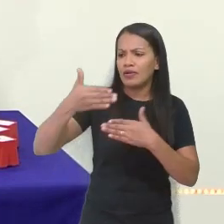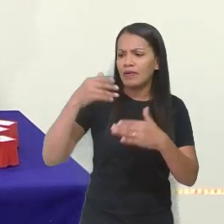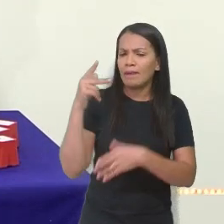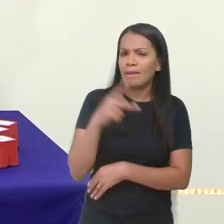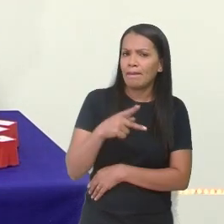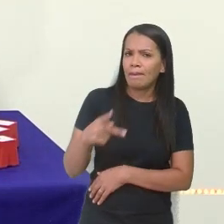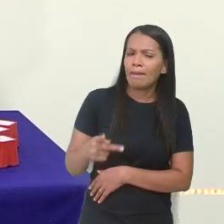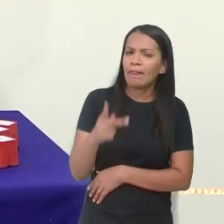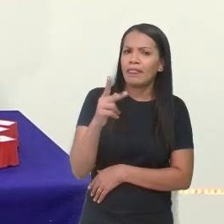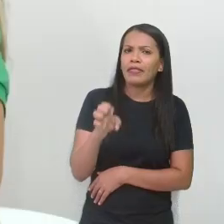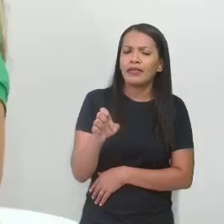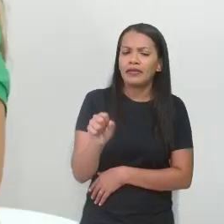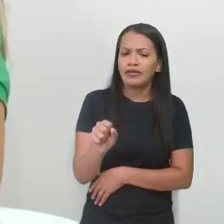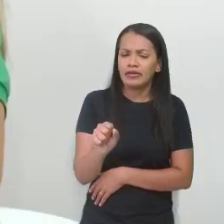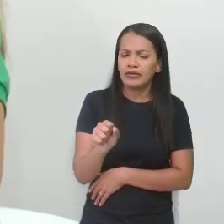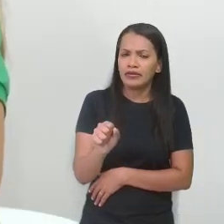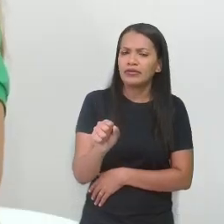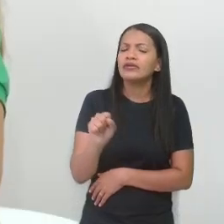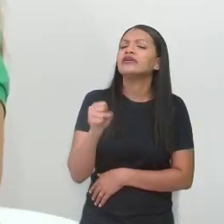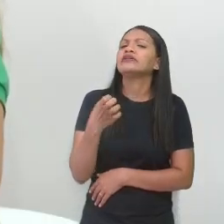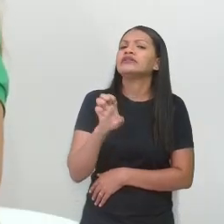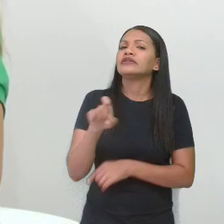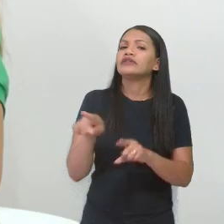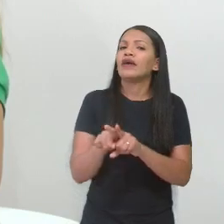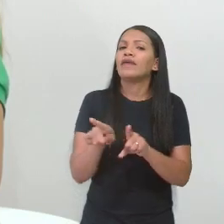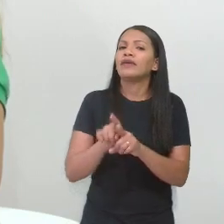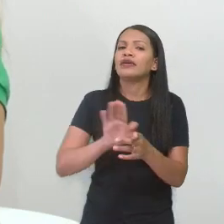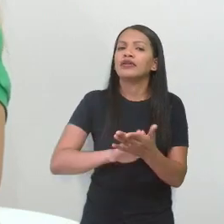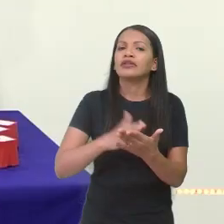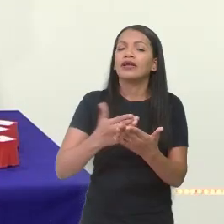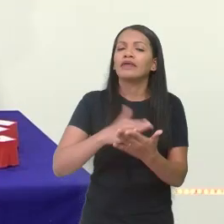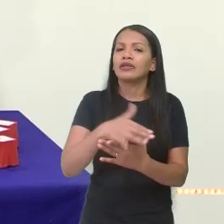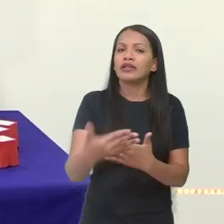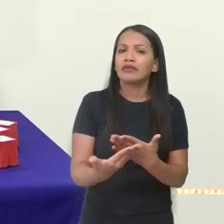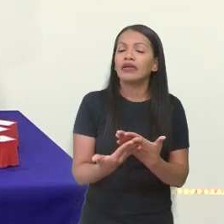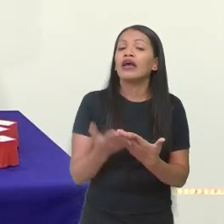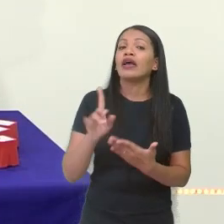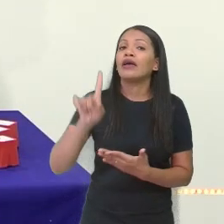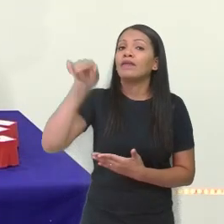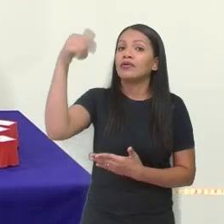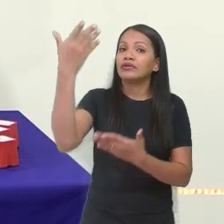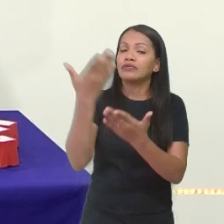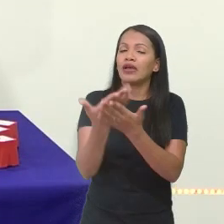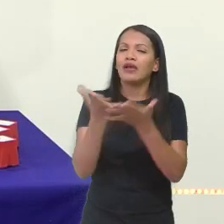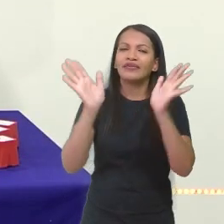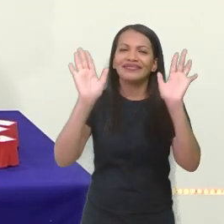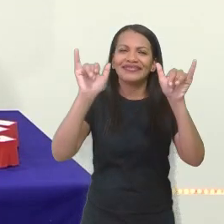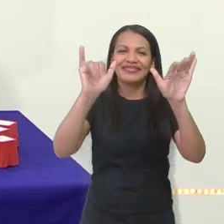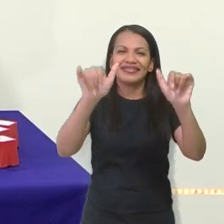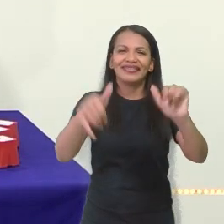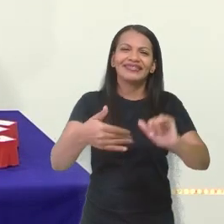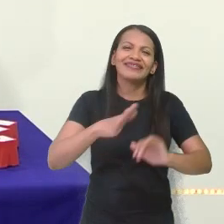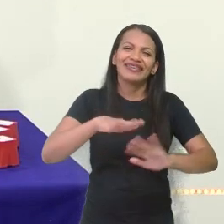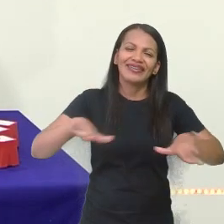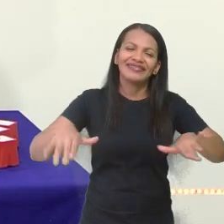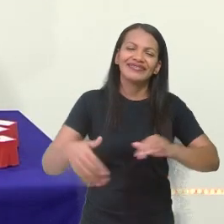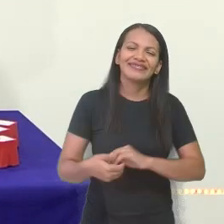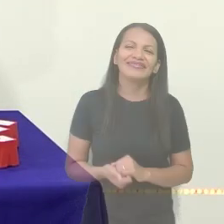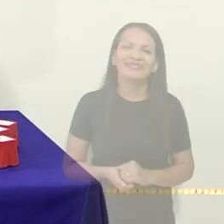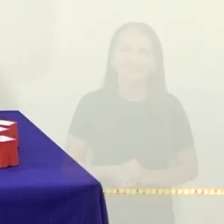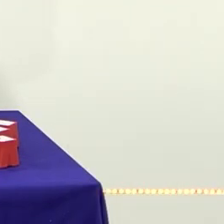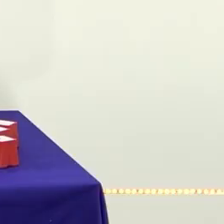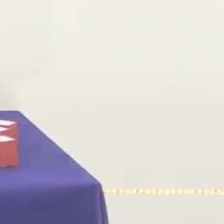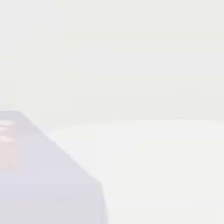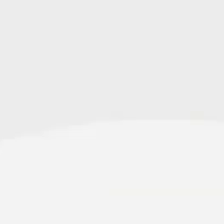professora Keise, da nossa intérprete de Libras, e até a nossa próxima aula. Tchau, tchau, crianças!